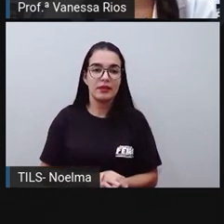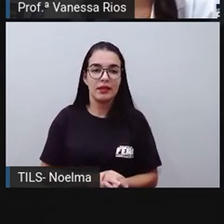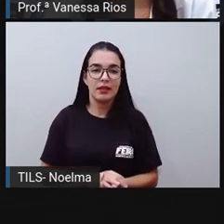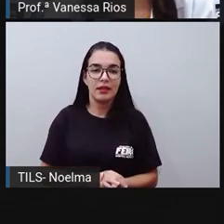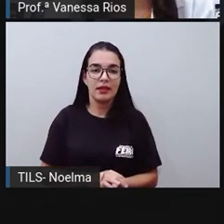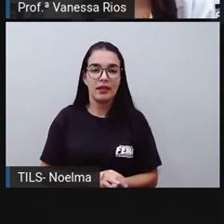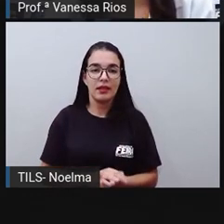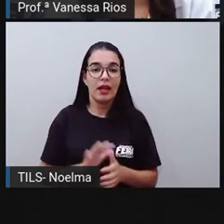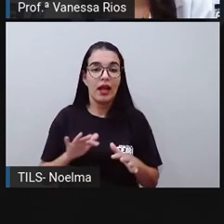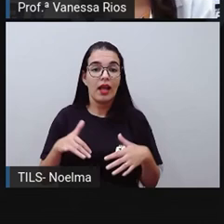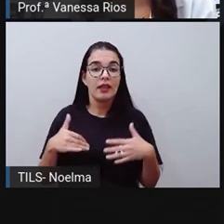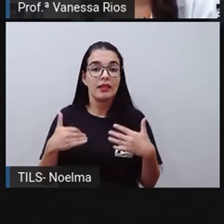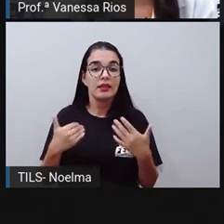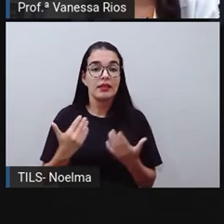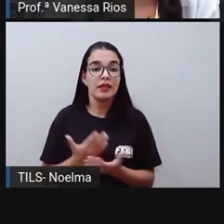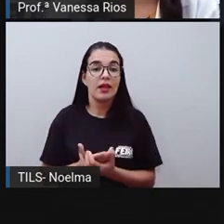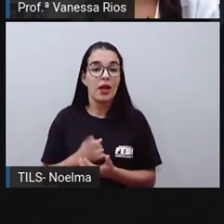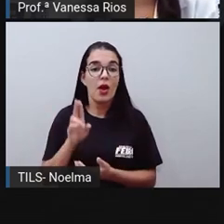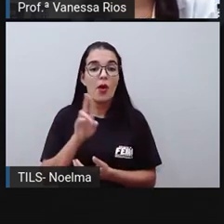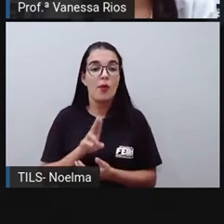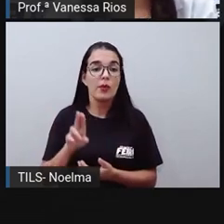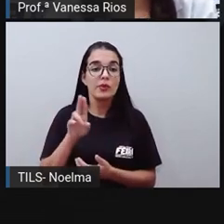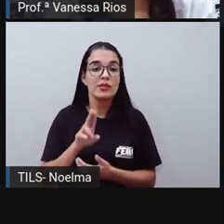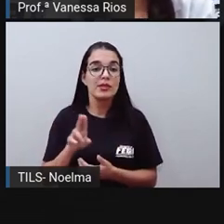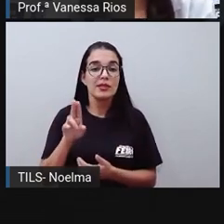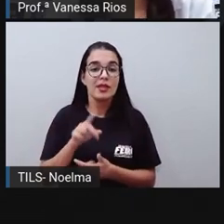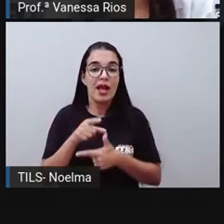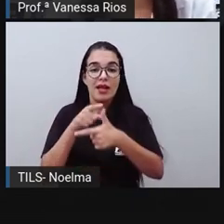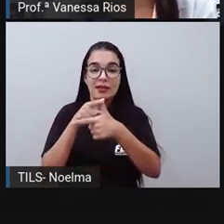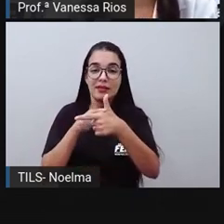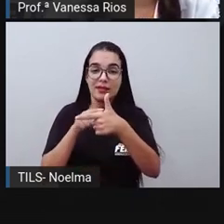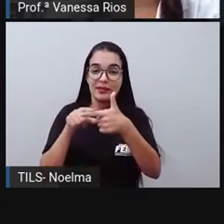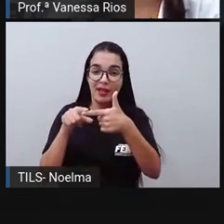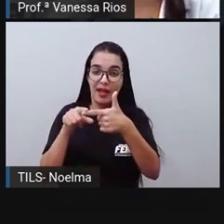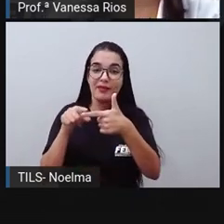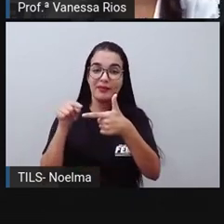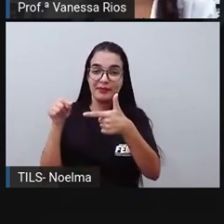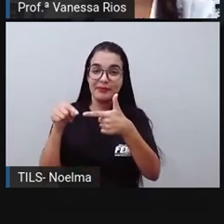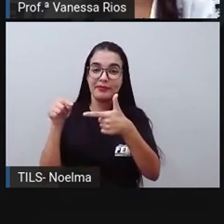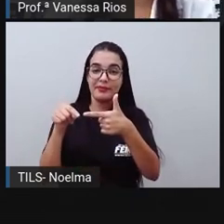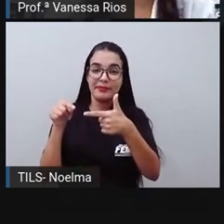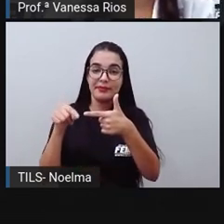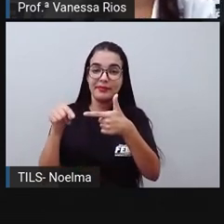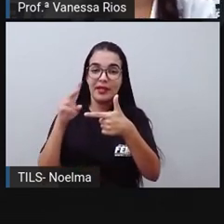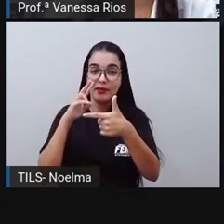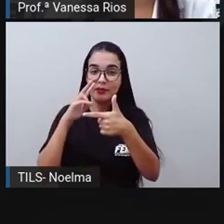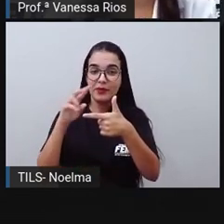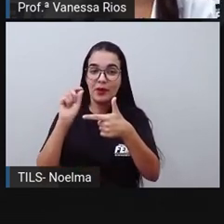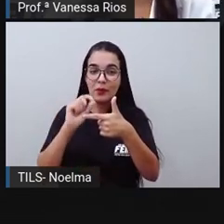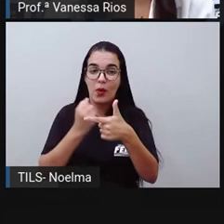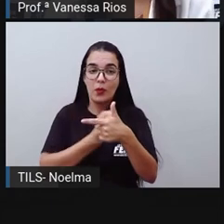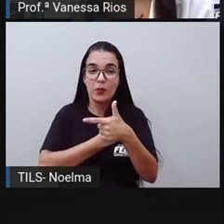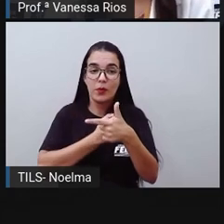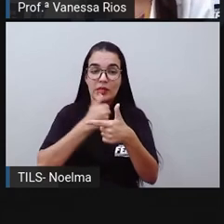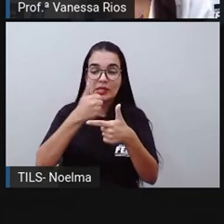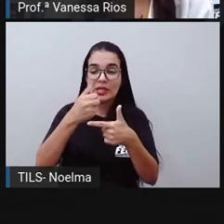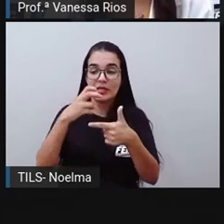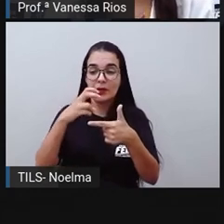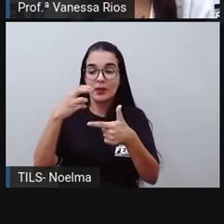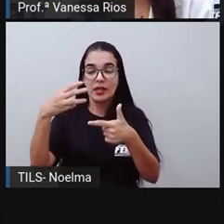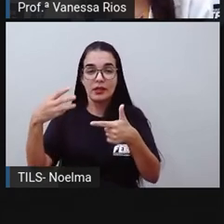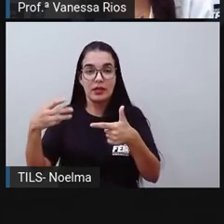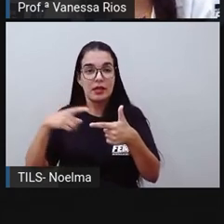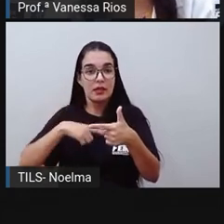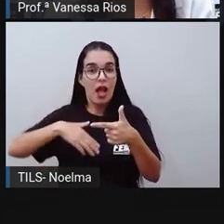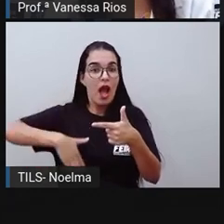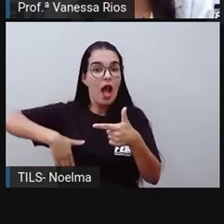Armar a operação utilizando o método chave, né? Note que o número 153, ele é relativamente alto em relação